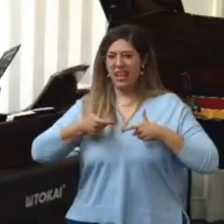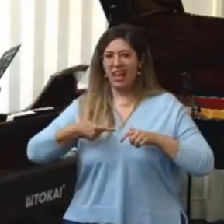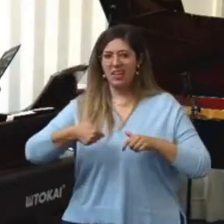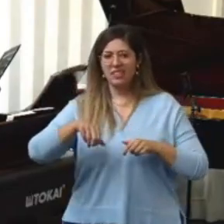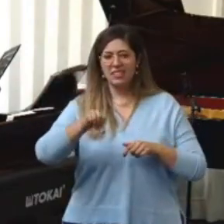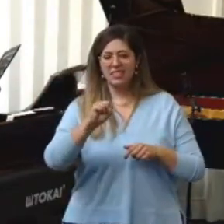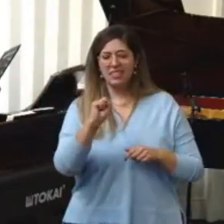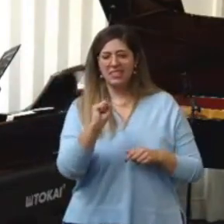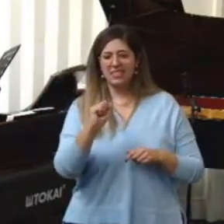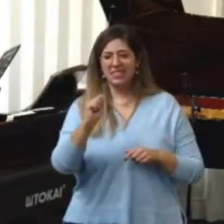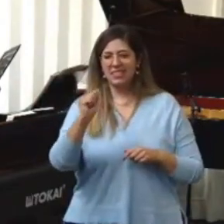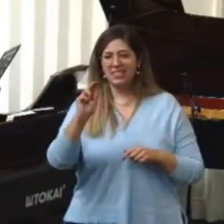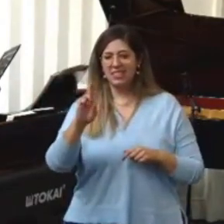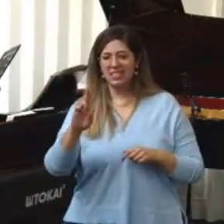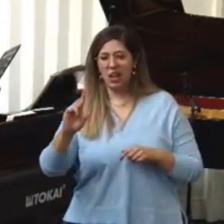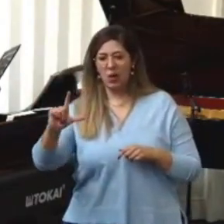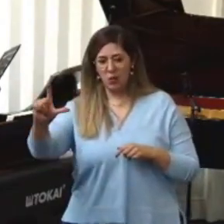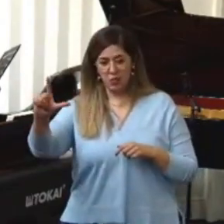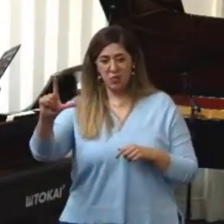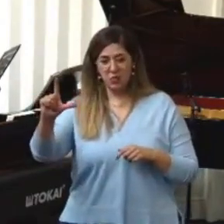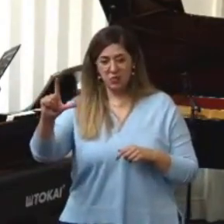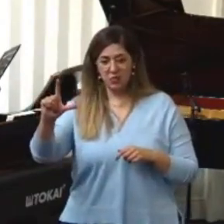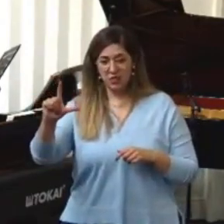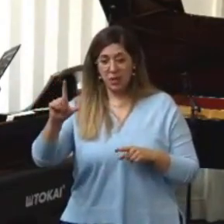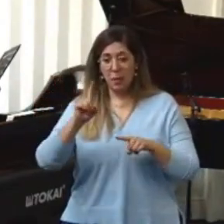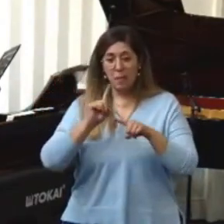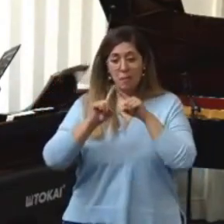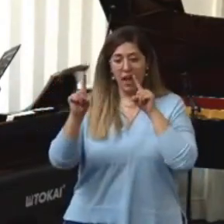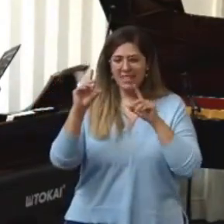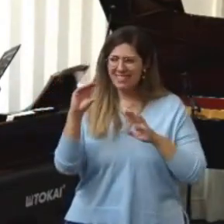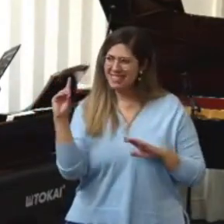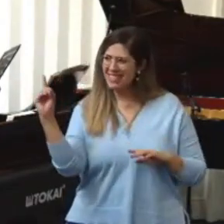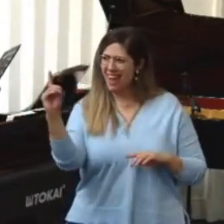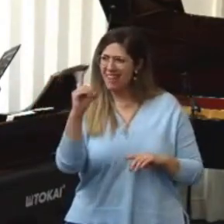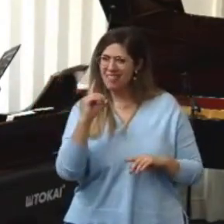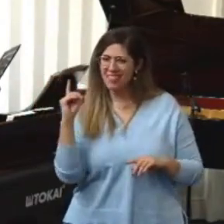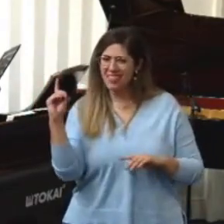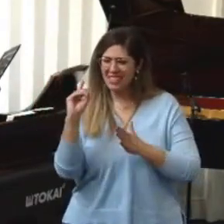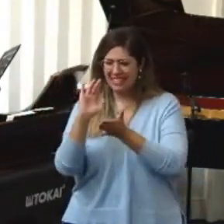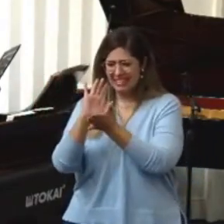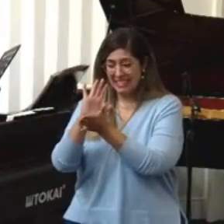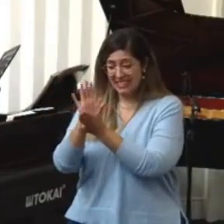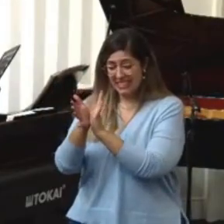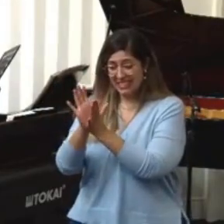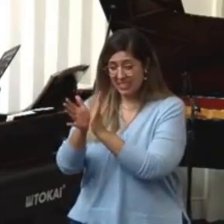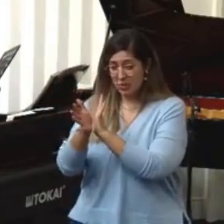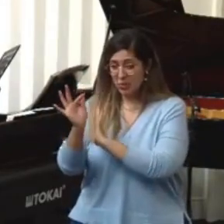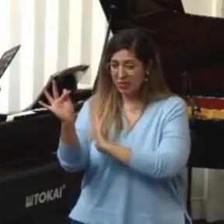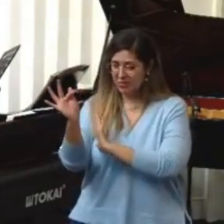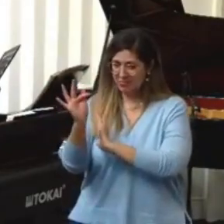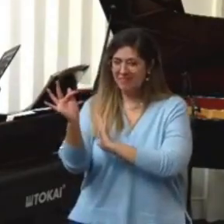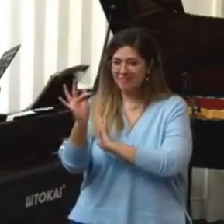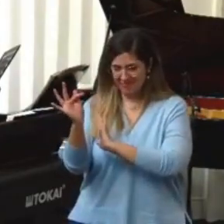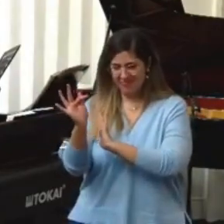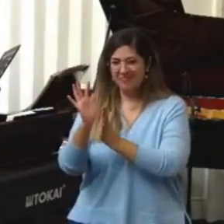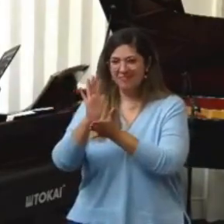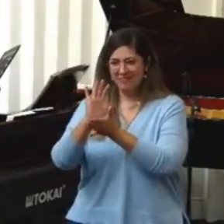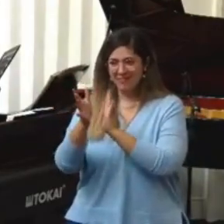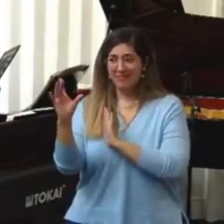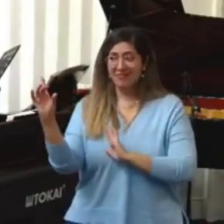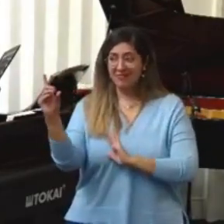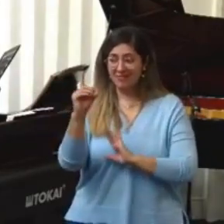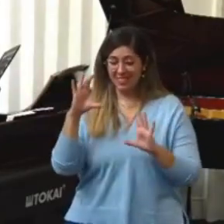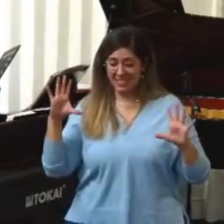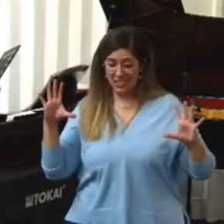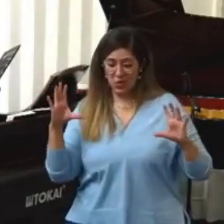tem um certo avanço, mas é Davi que vai finalmente, como um governante